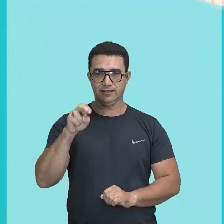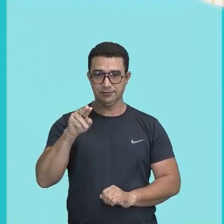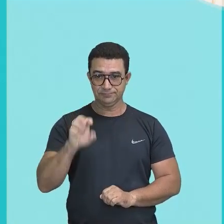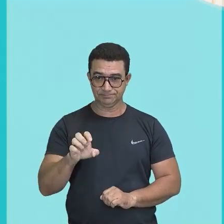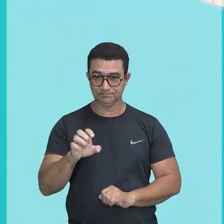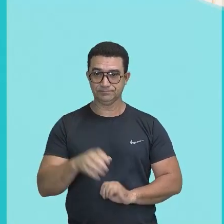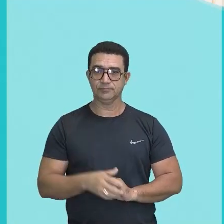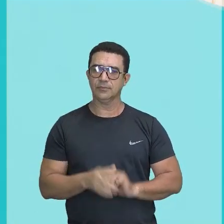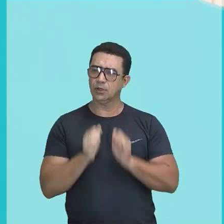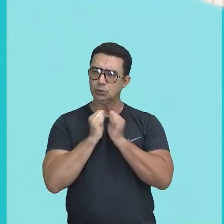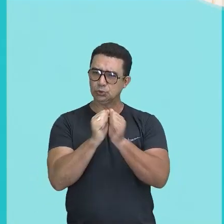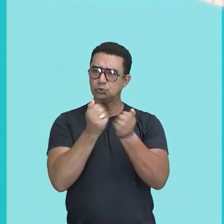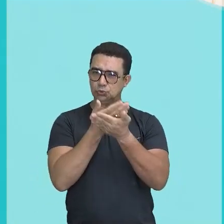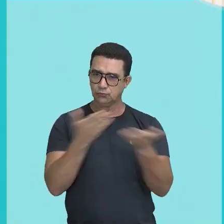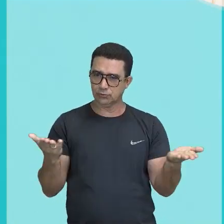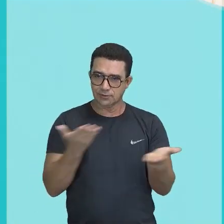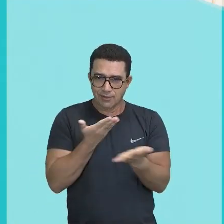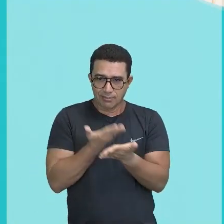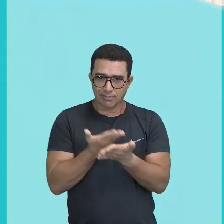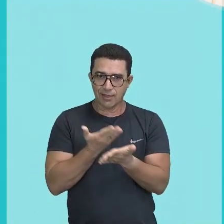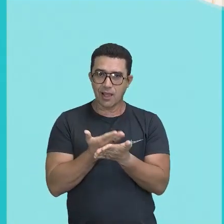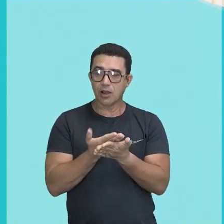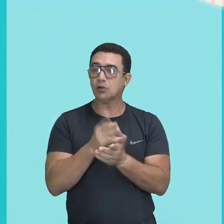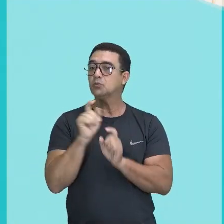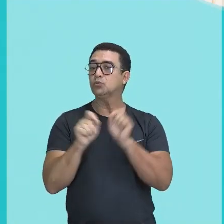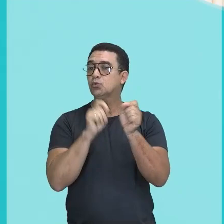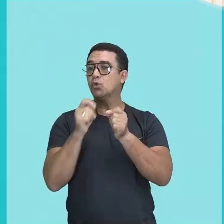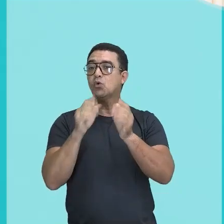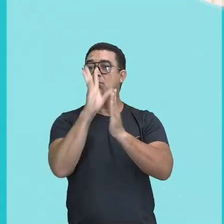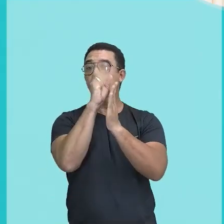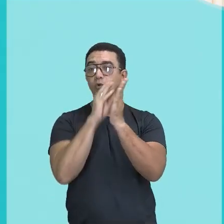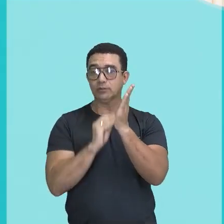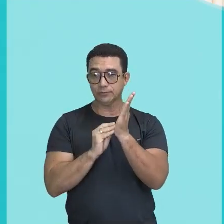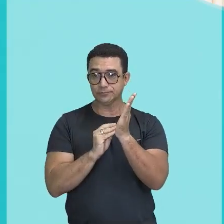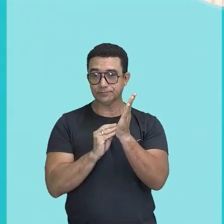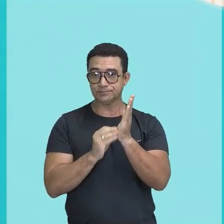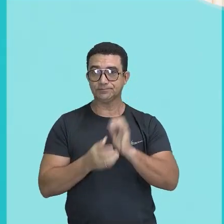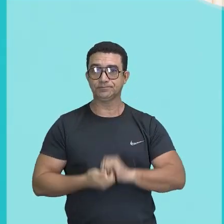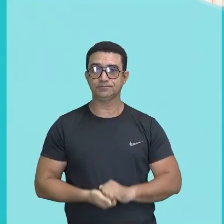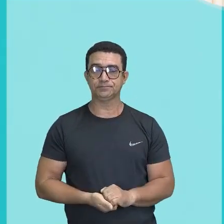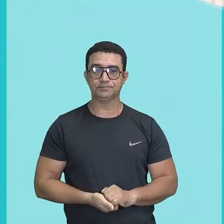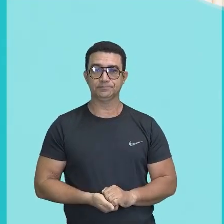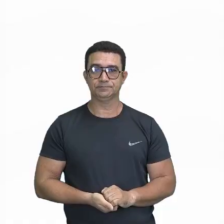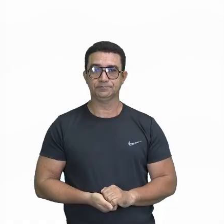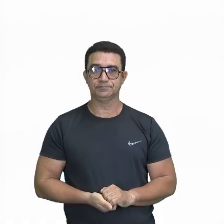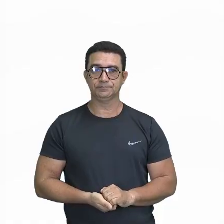vou acompanhá-los nesta aula que temos como conteúdo.